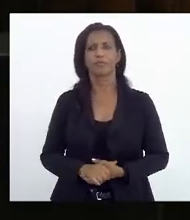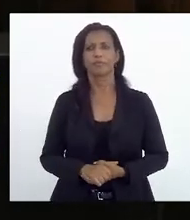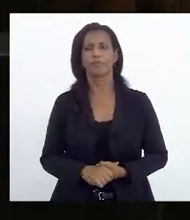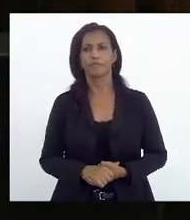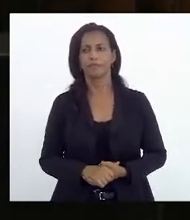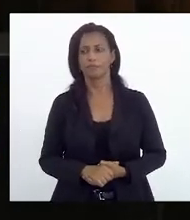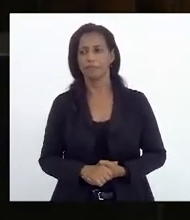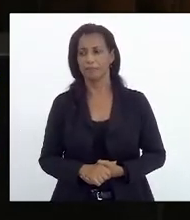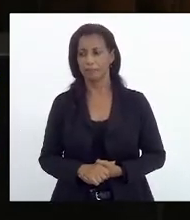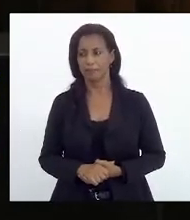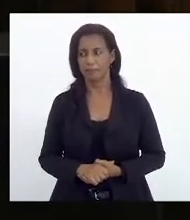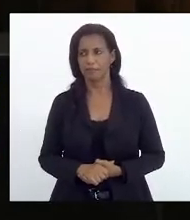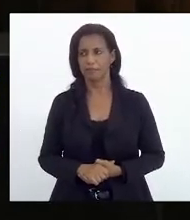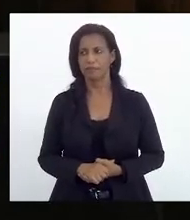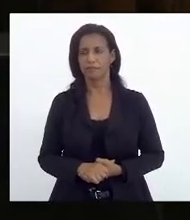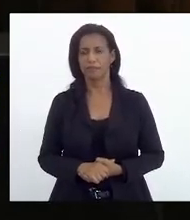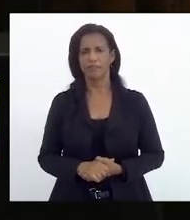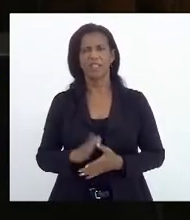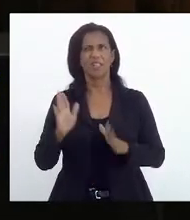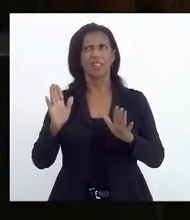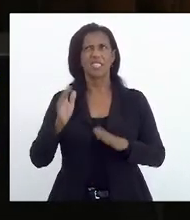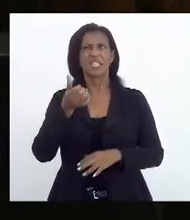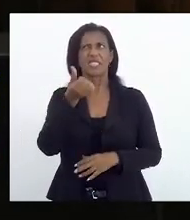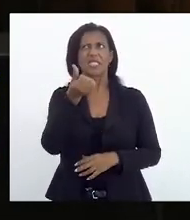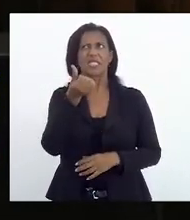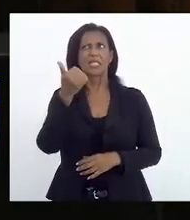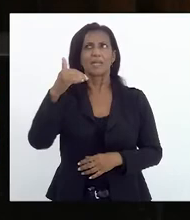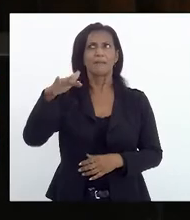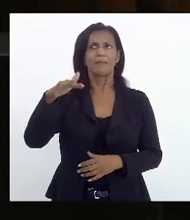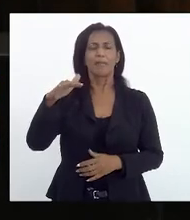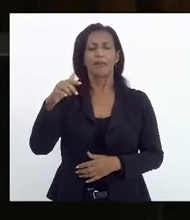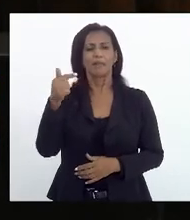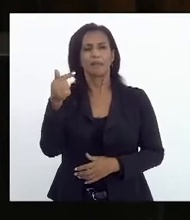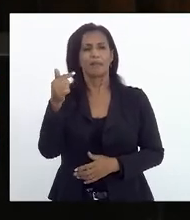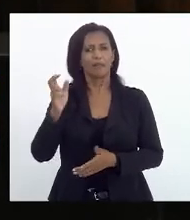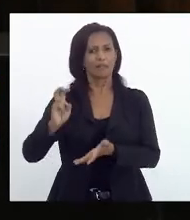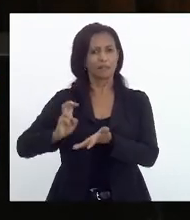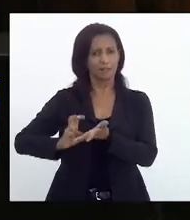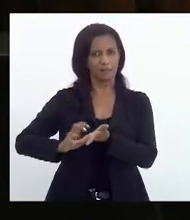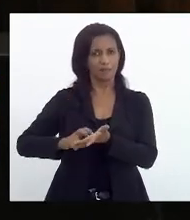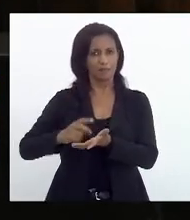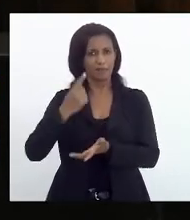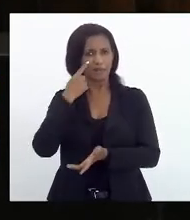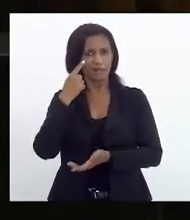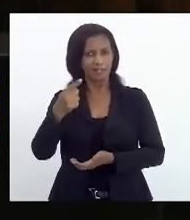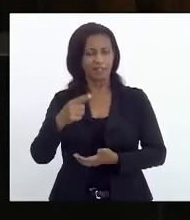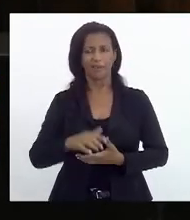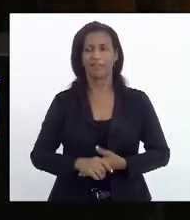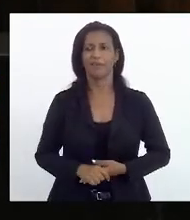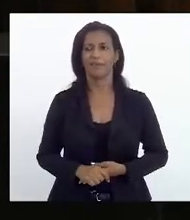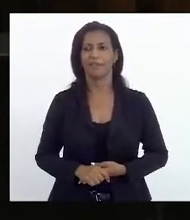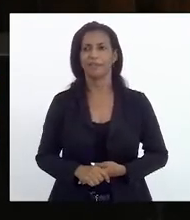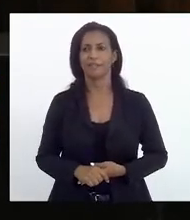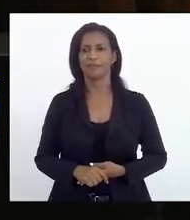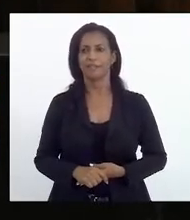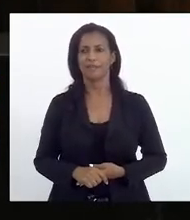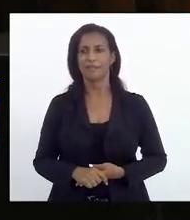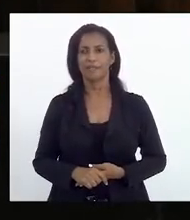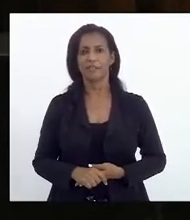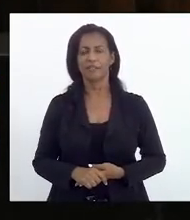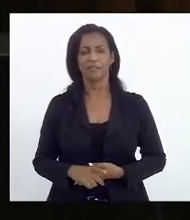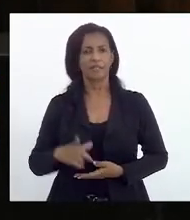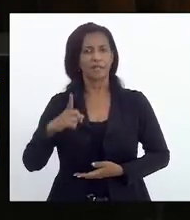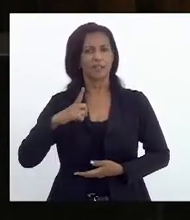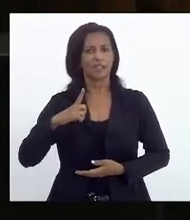isso cedo la pelas 6:30 sete horas da manhã Verifiquei que